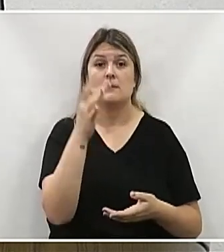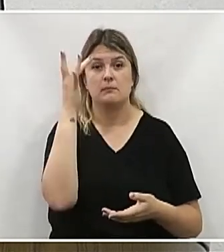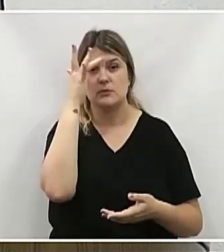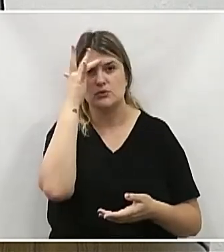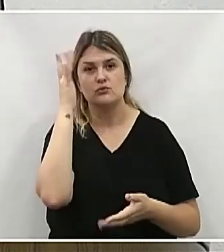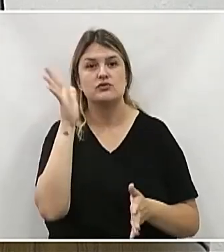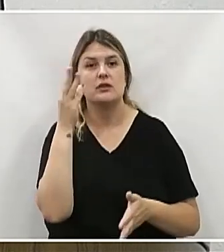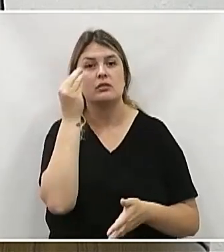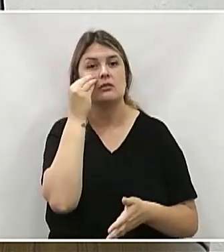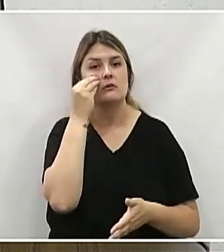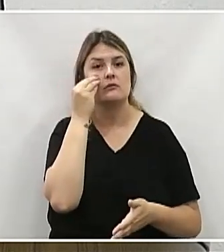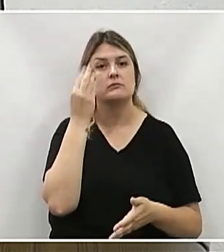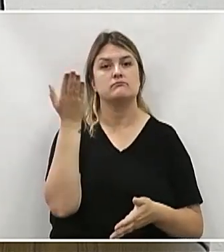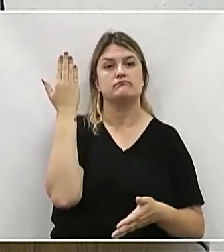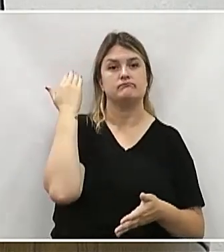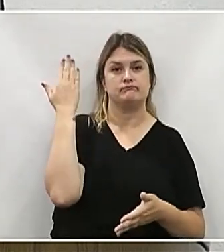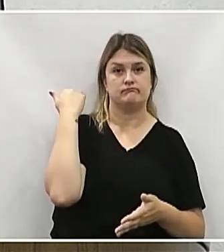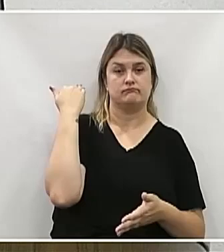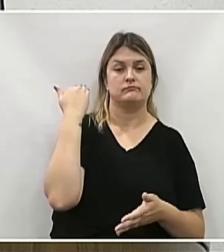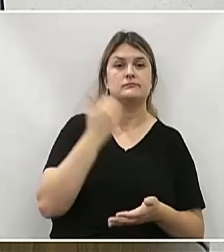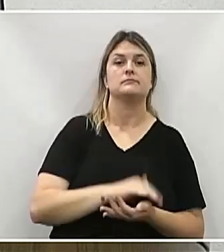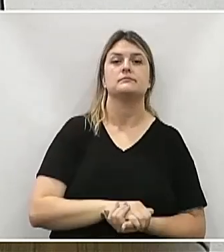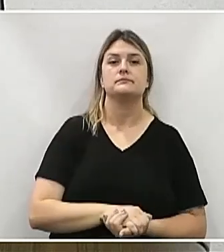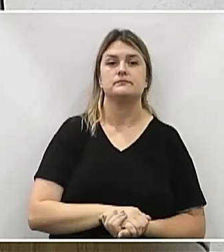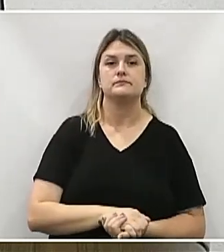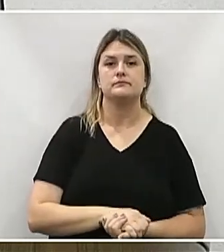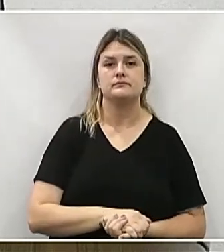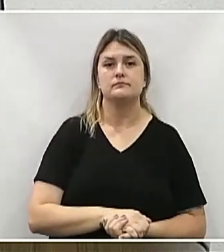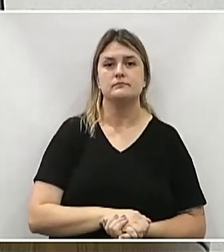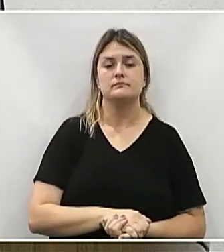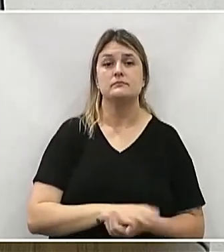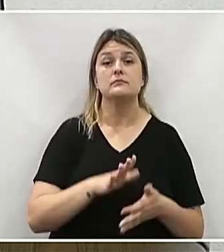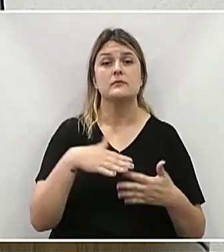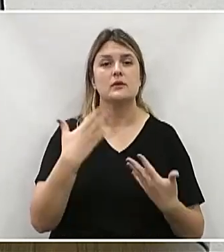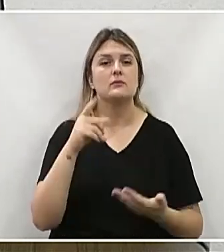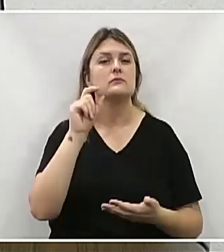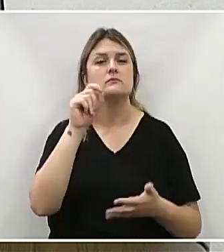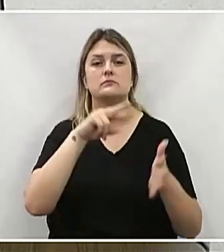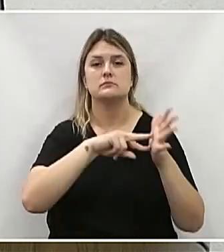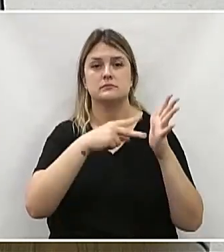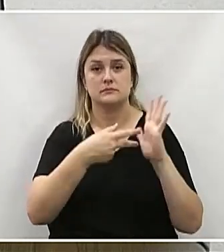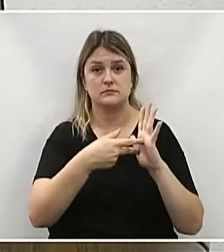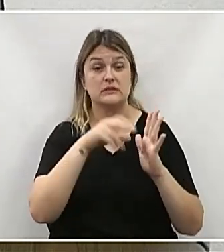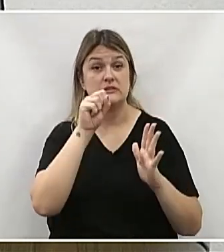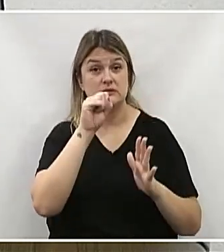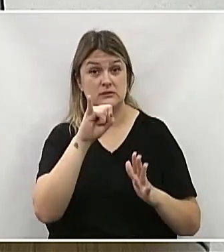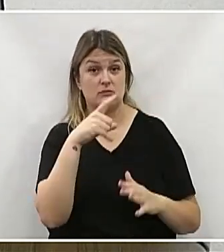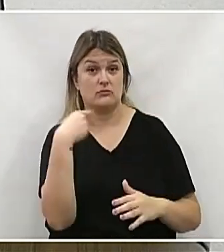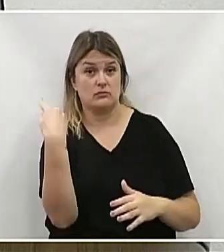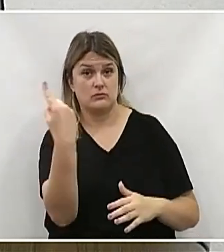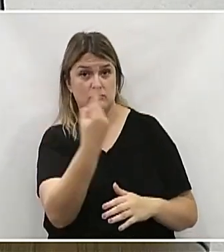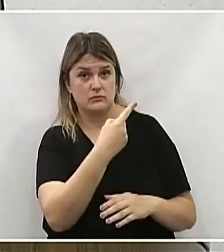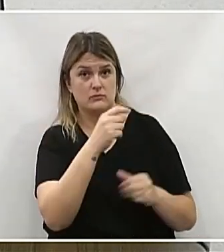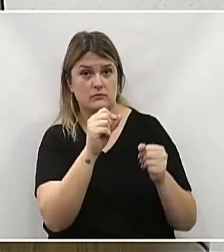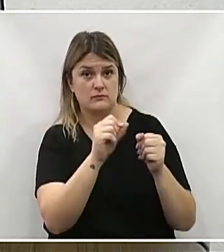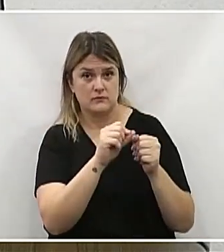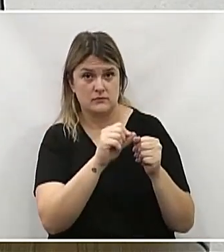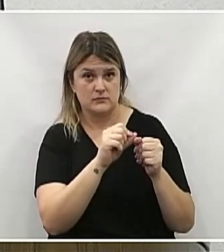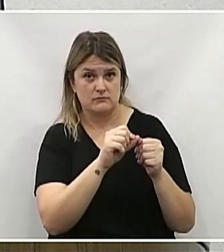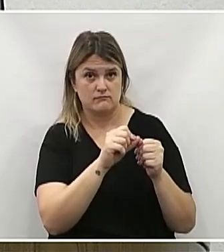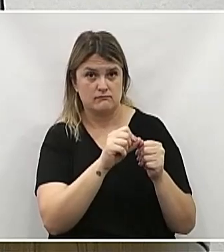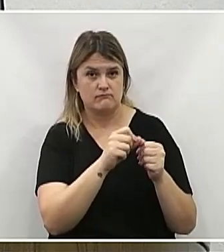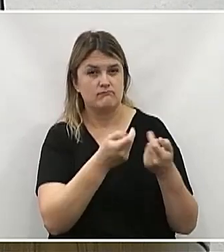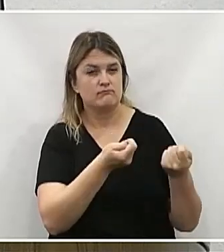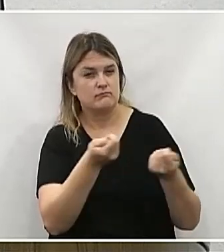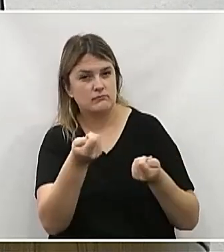pessoas que já tentaram suicídio em algum outro momento então isso quer dizer que se nós fizermos uma uma